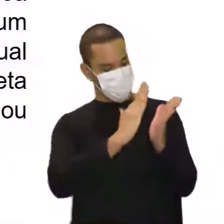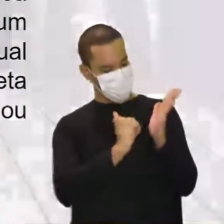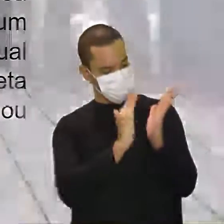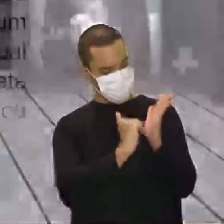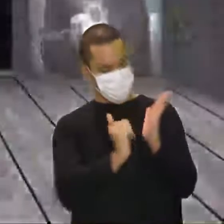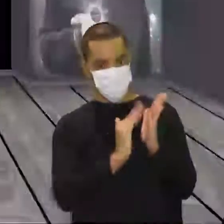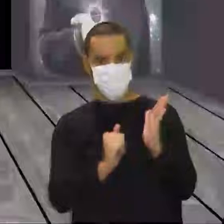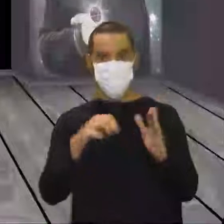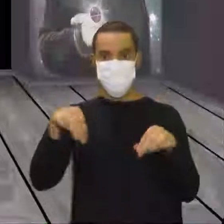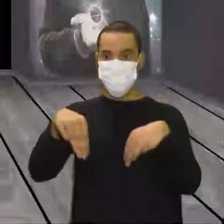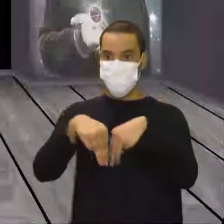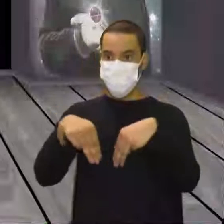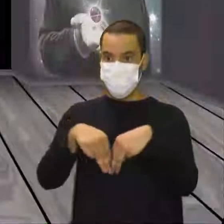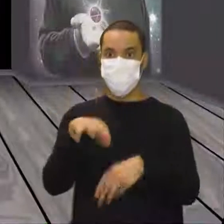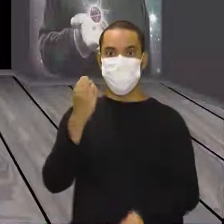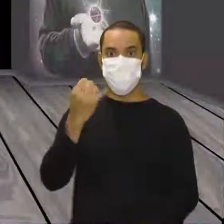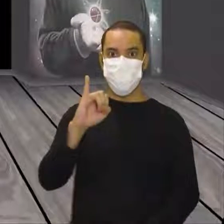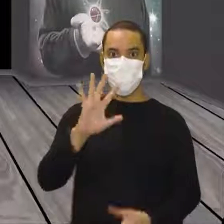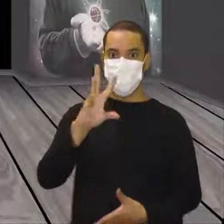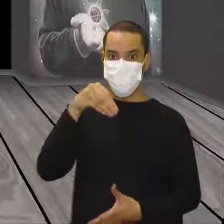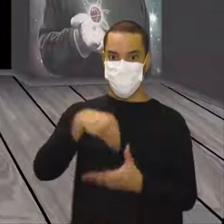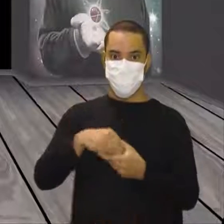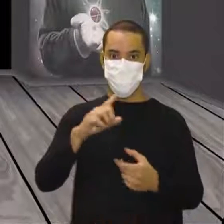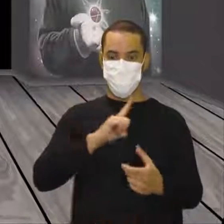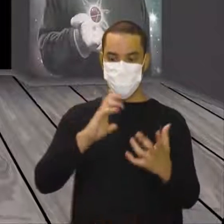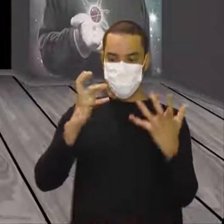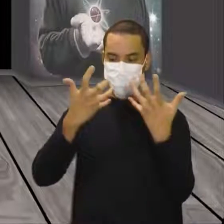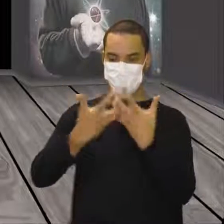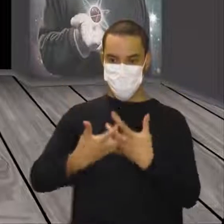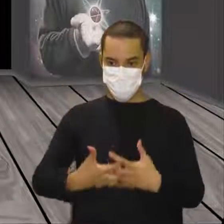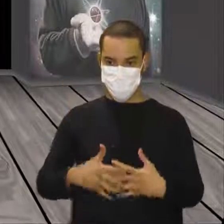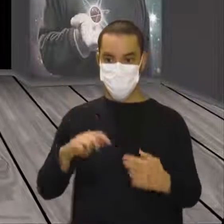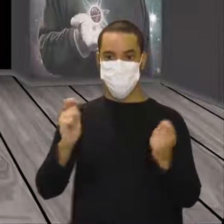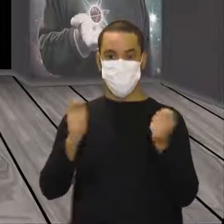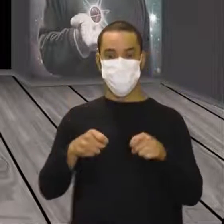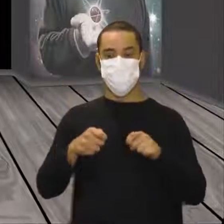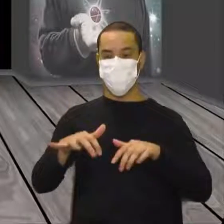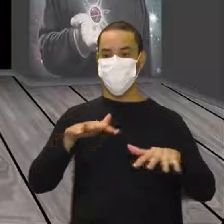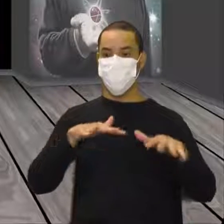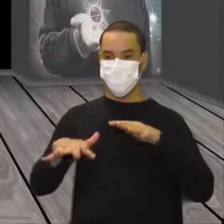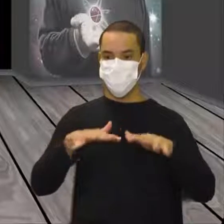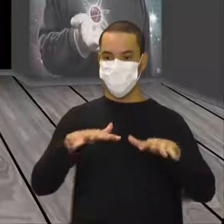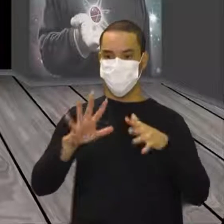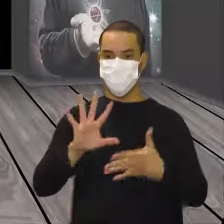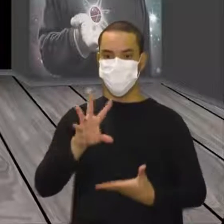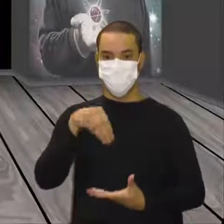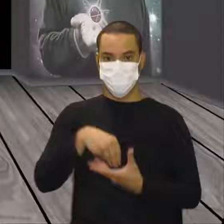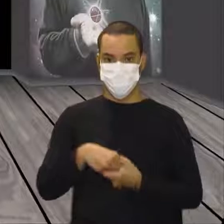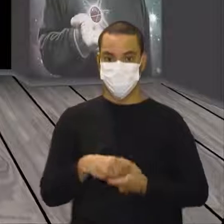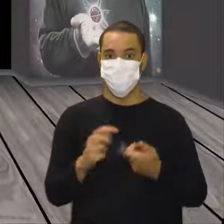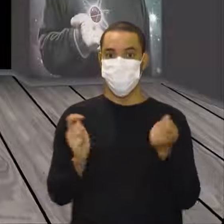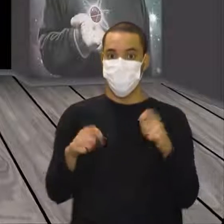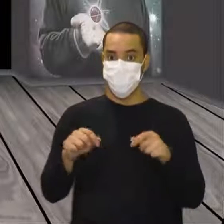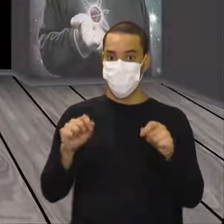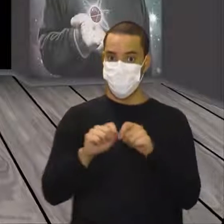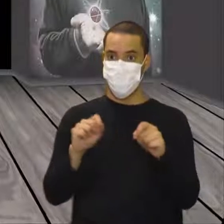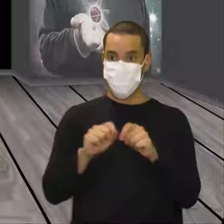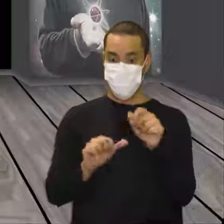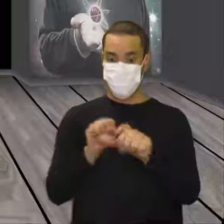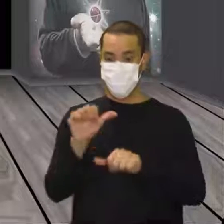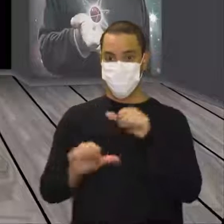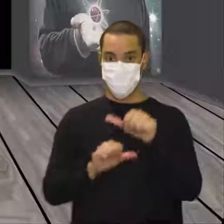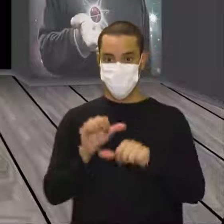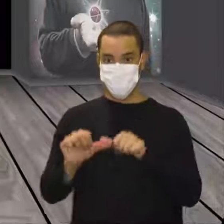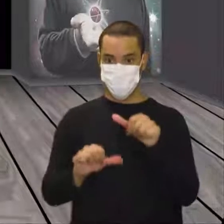olha só, se tem um mecanismo e está ali, ó, eu posso movimentá-lo, eu posso fazer ele mudar a